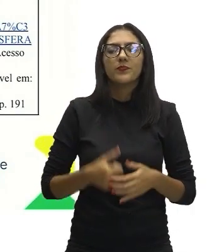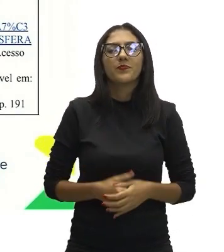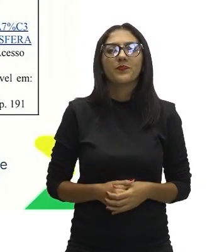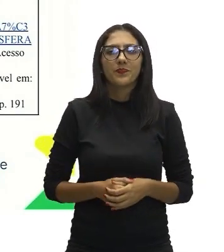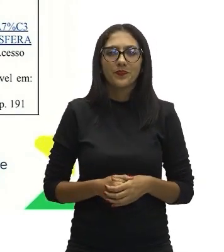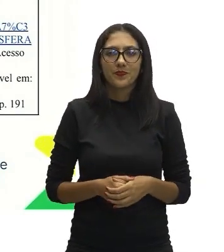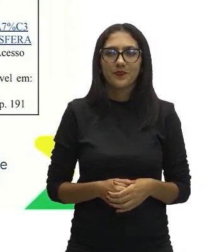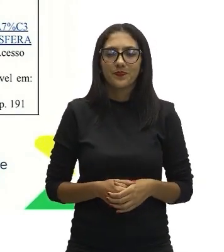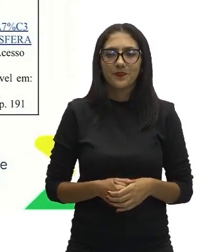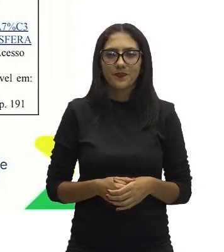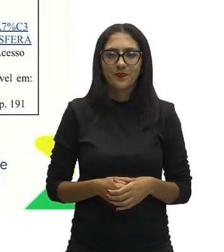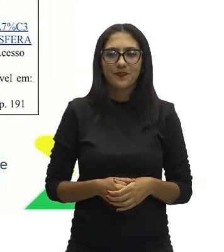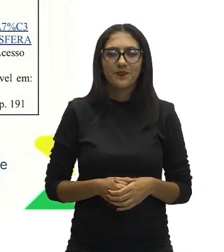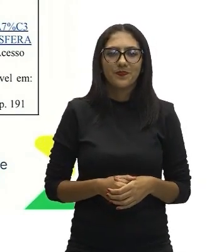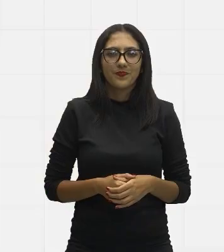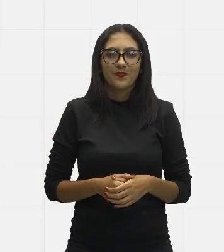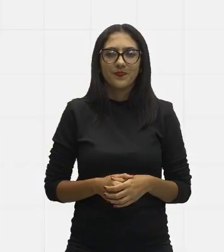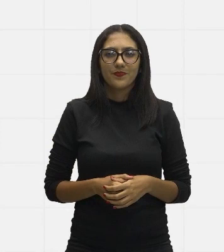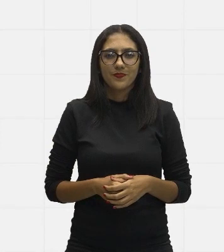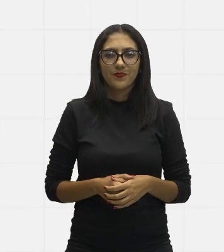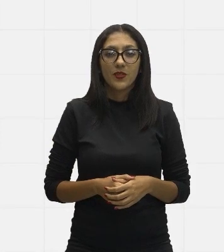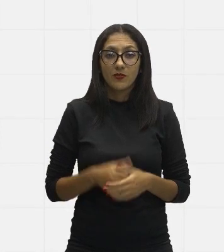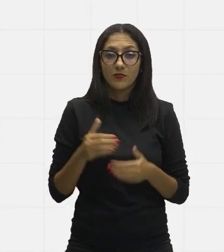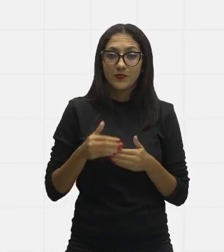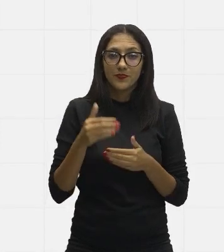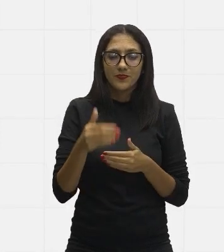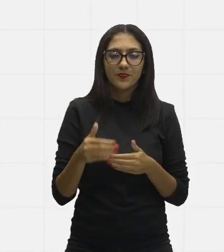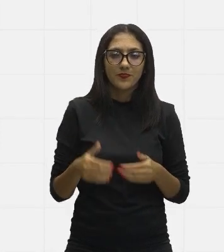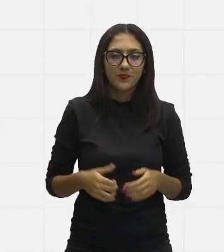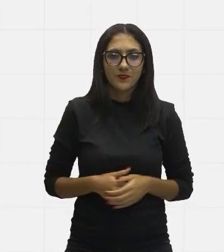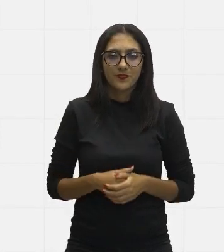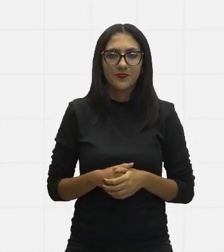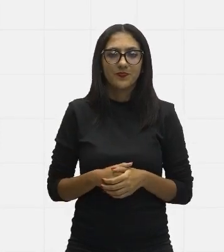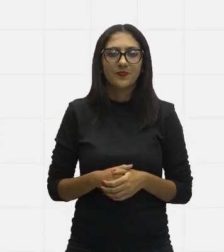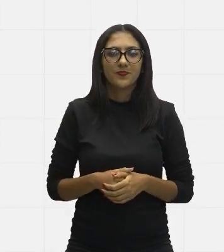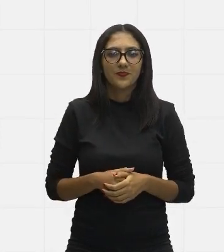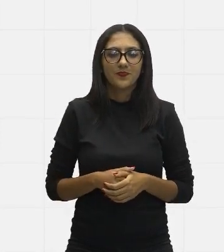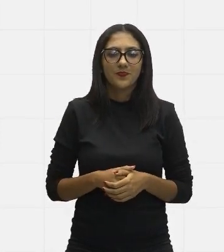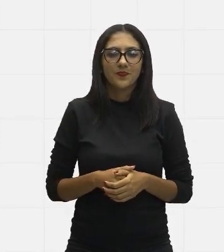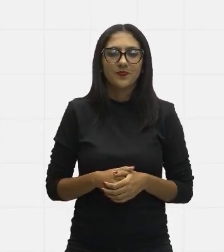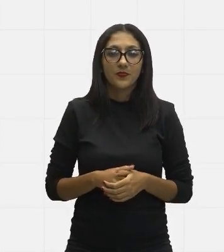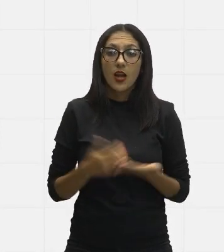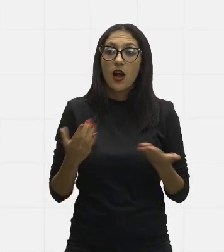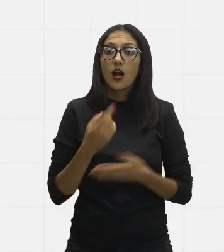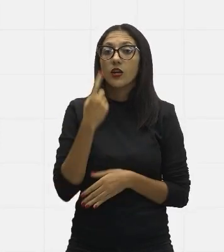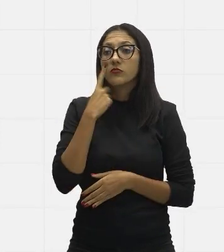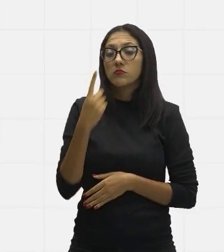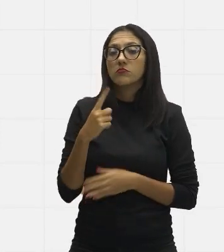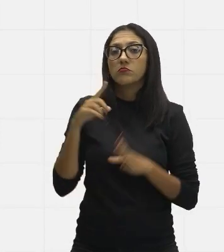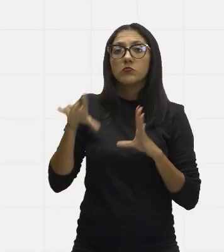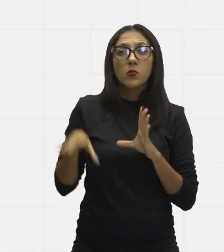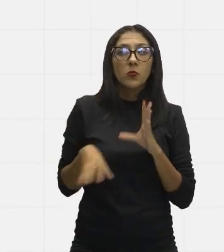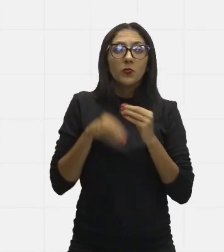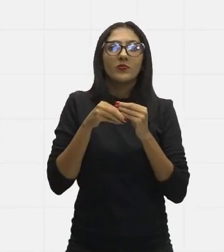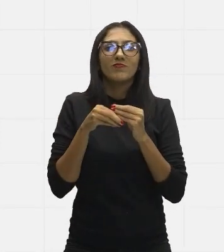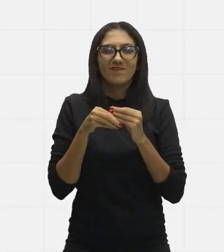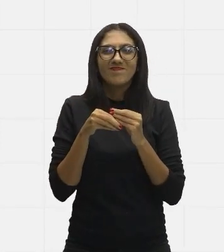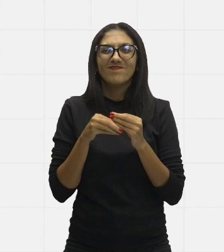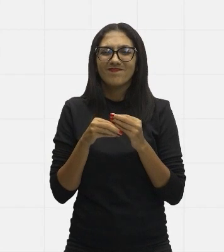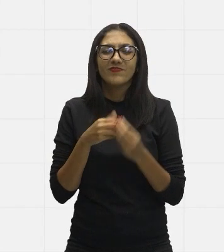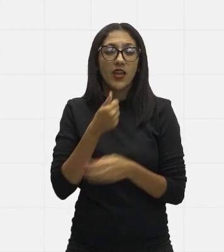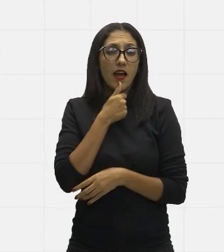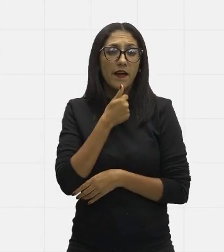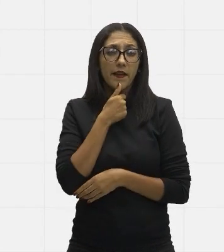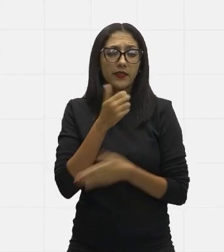Agora, exatamente. Vamos seguindo. Exatamente. Agora, nós vamos complementar, né, porque ainda tem aí alguns itens